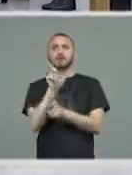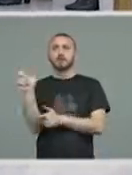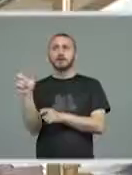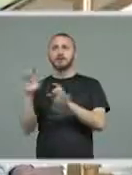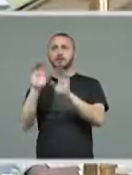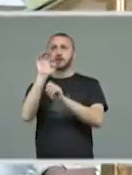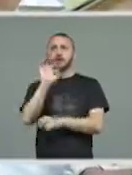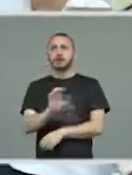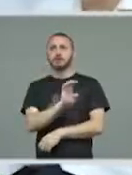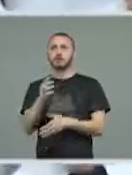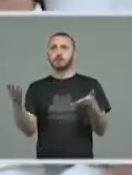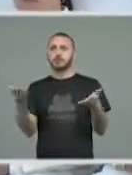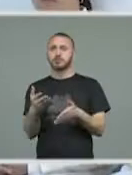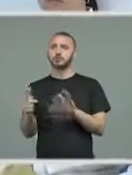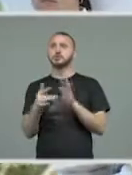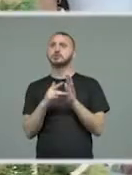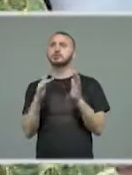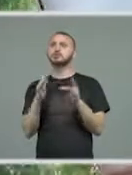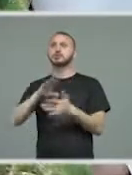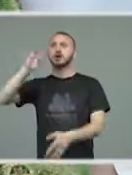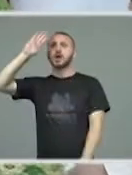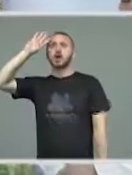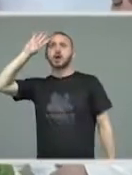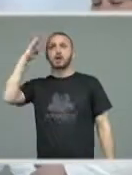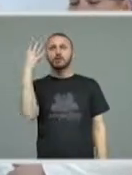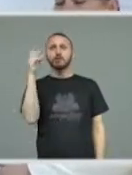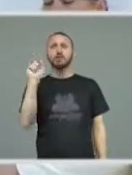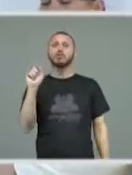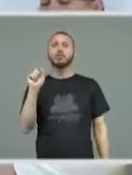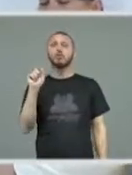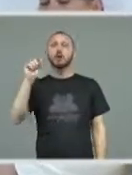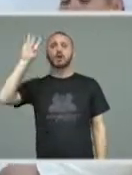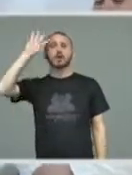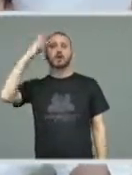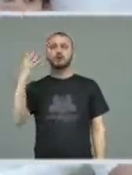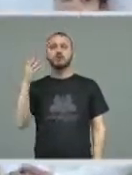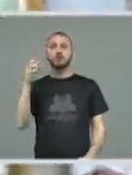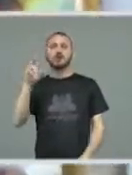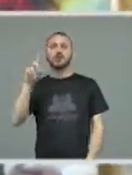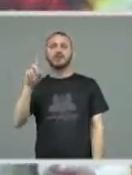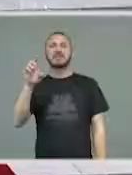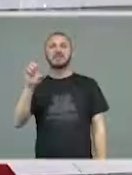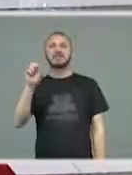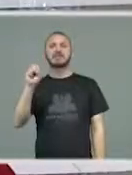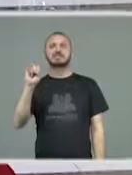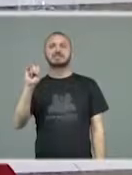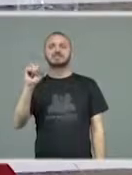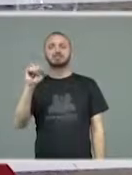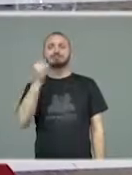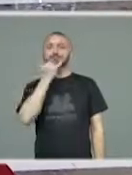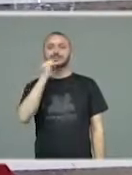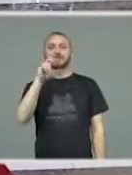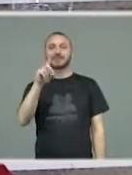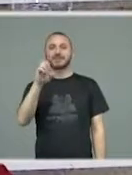de hoje, Jesus tomou a firme decisão, a palavra é expressiva,